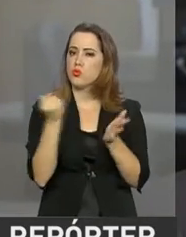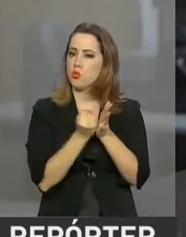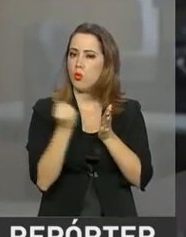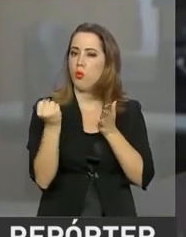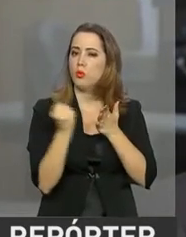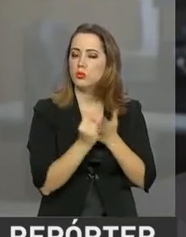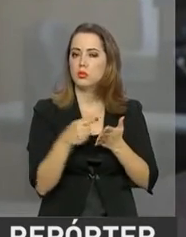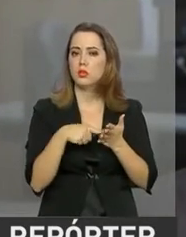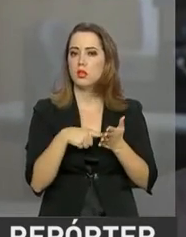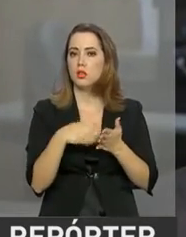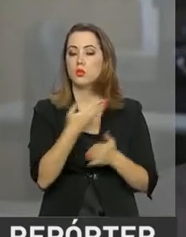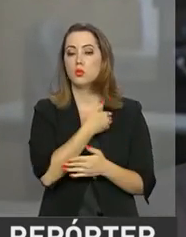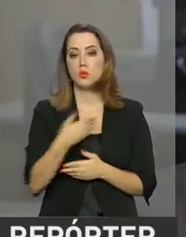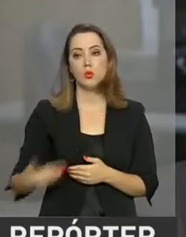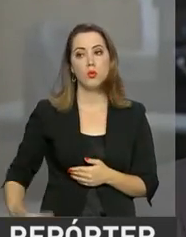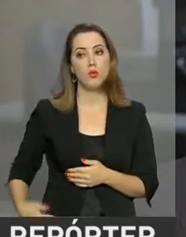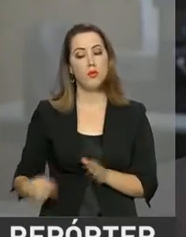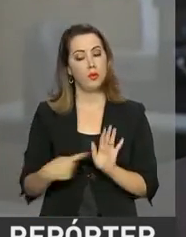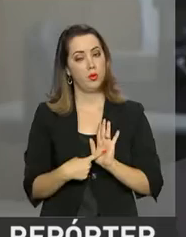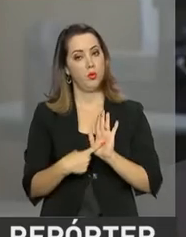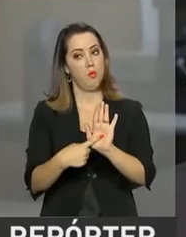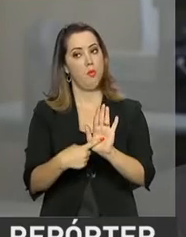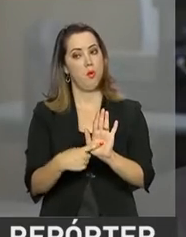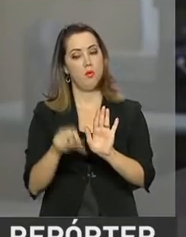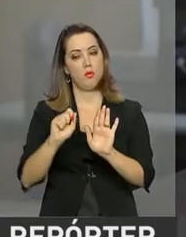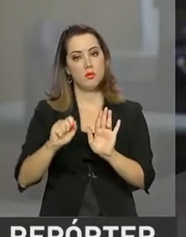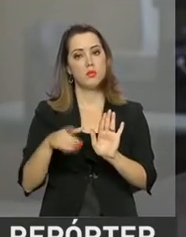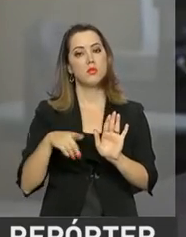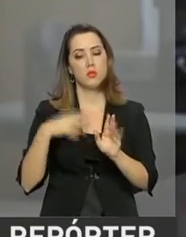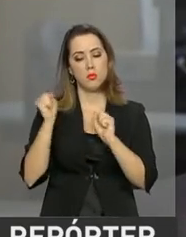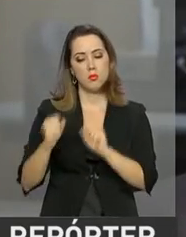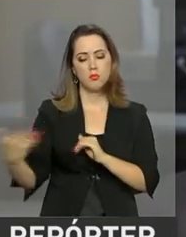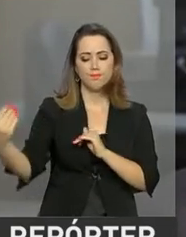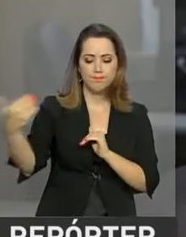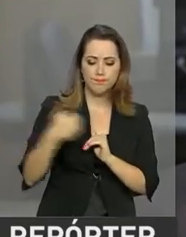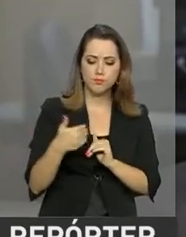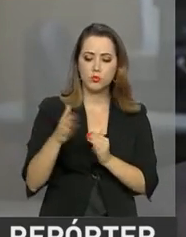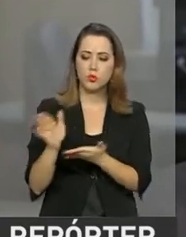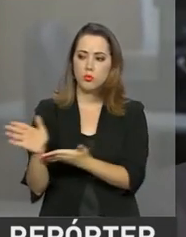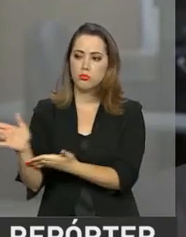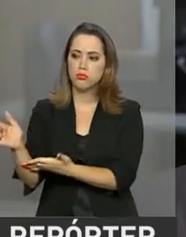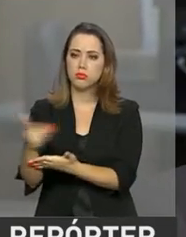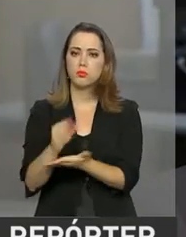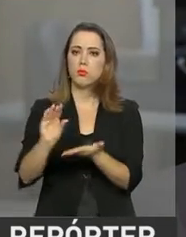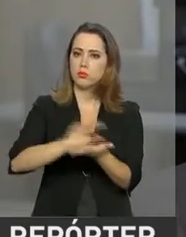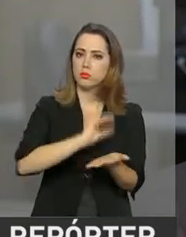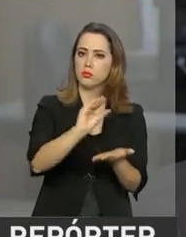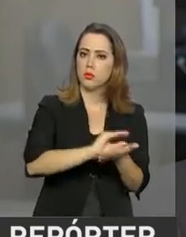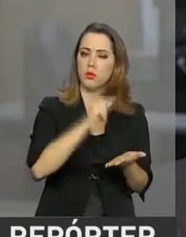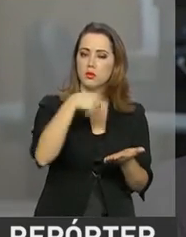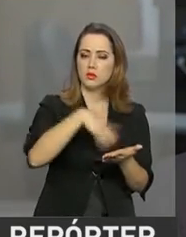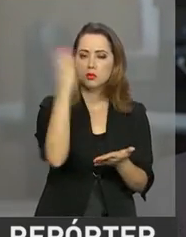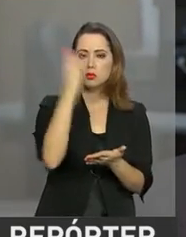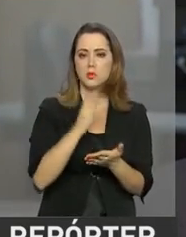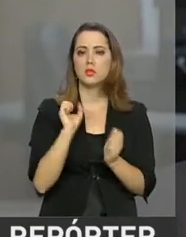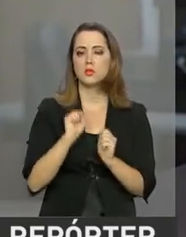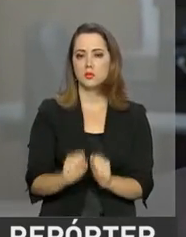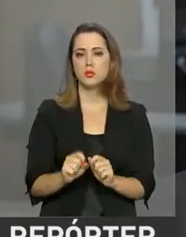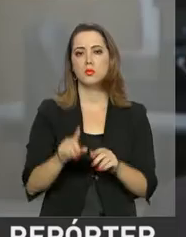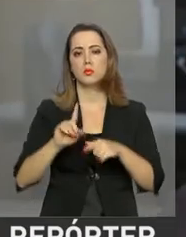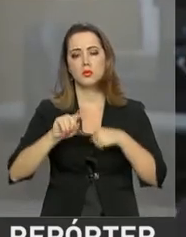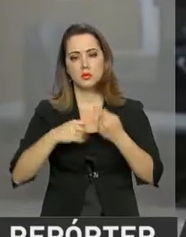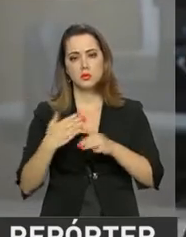nessa sinalização para oferecer segurança jurídica para o investidor e ele possa investir e por conseqüência gerar